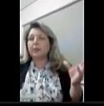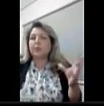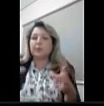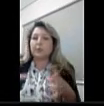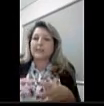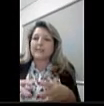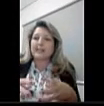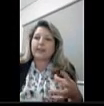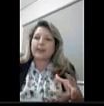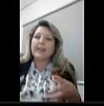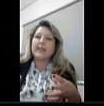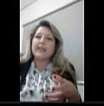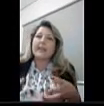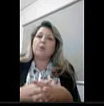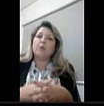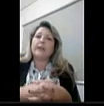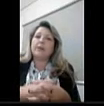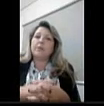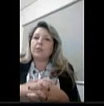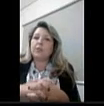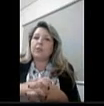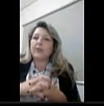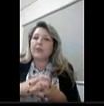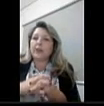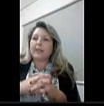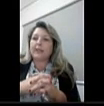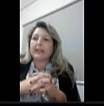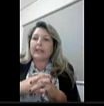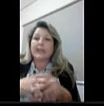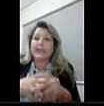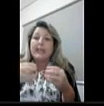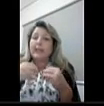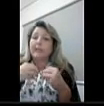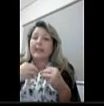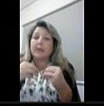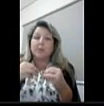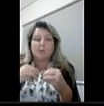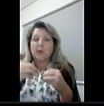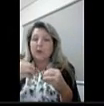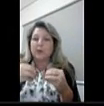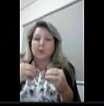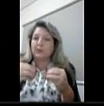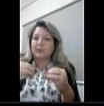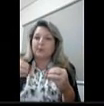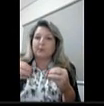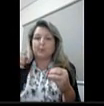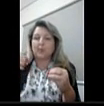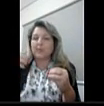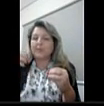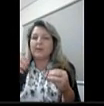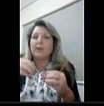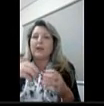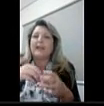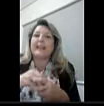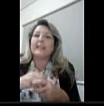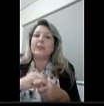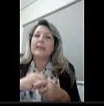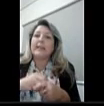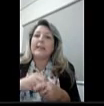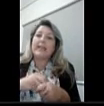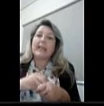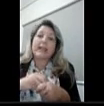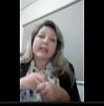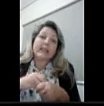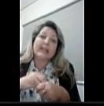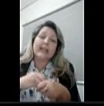ler para todo mundo, mas ela vai encontrar o estilo melhor dela. Eu tenho um outro mocinho que eu atendo